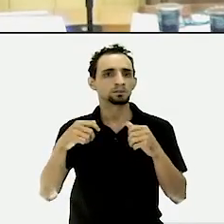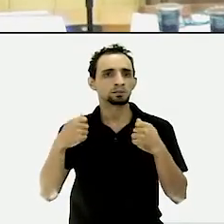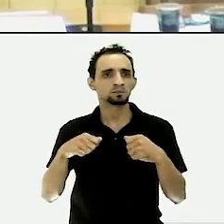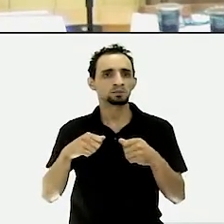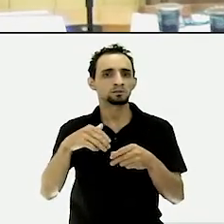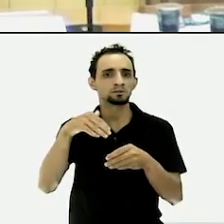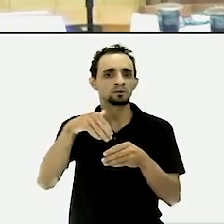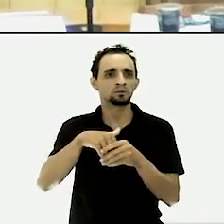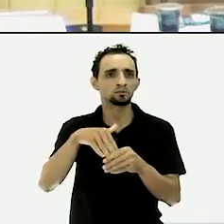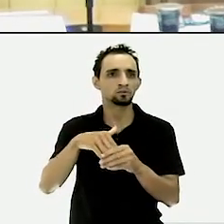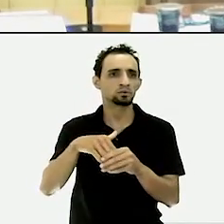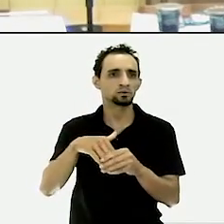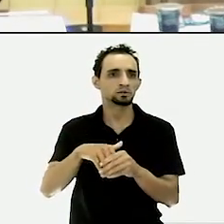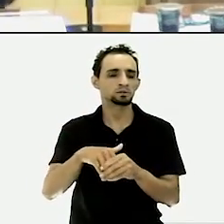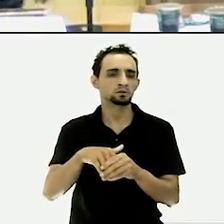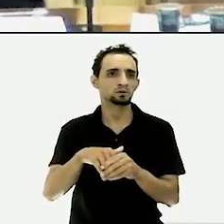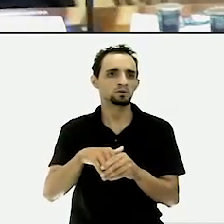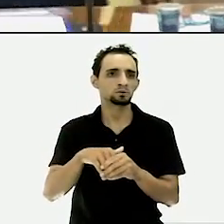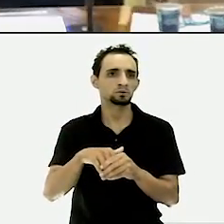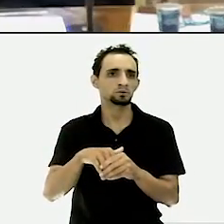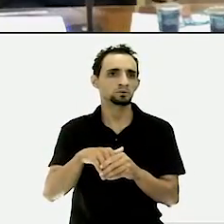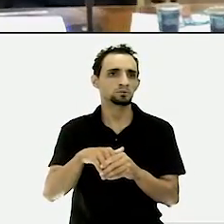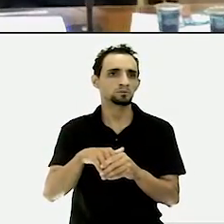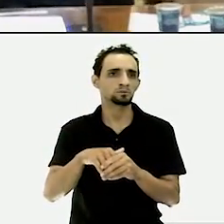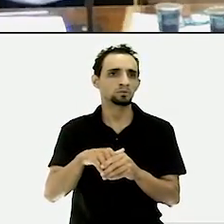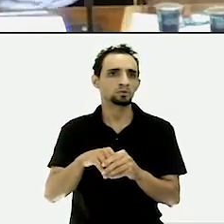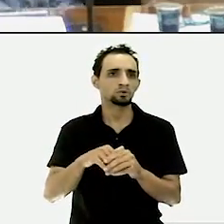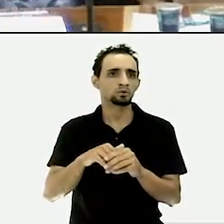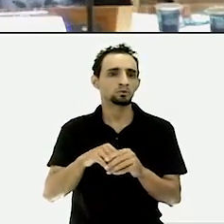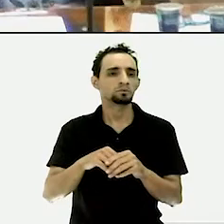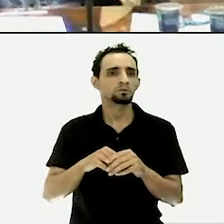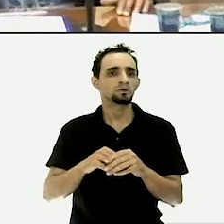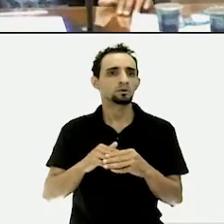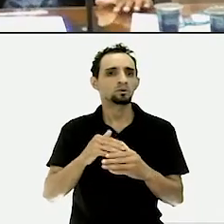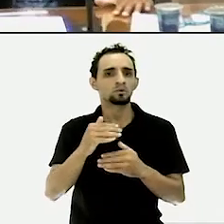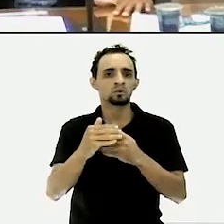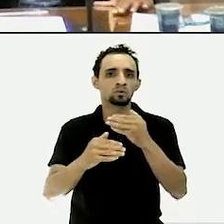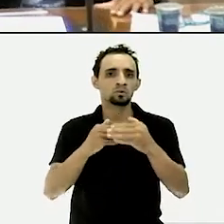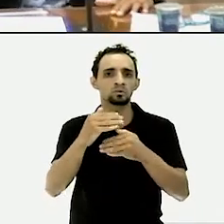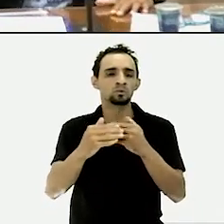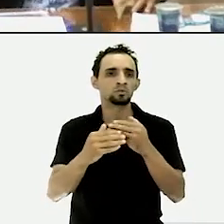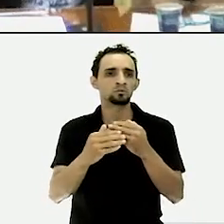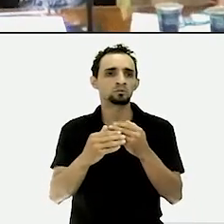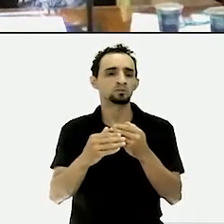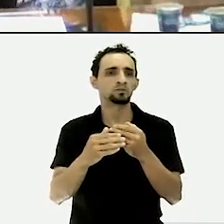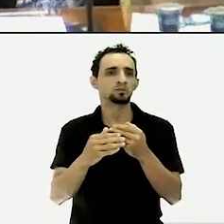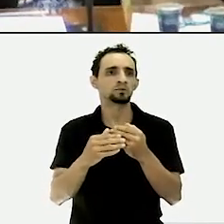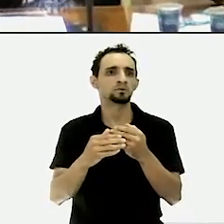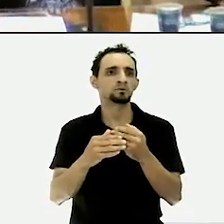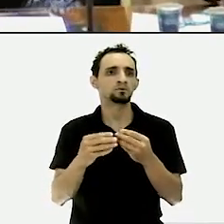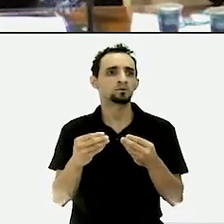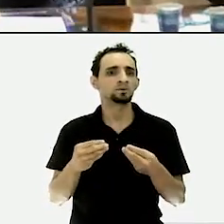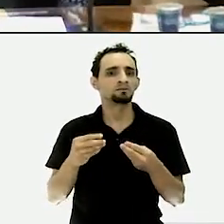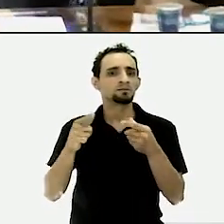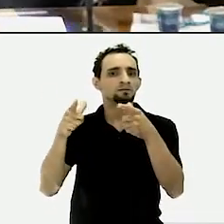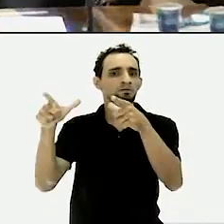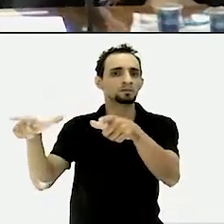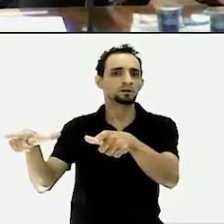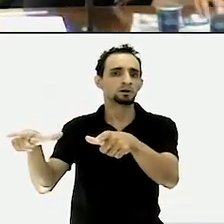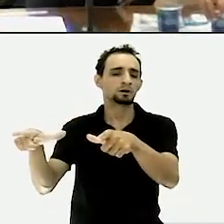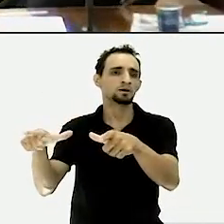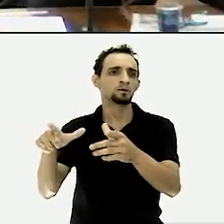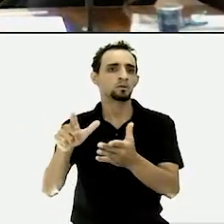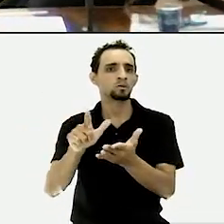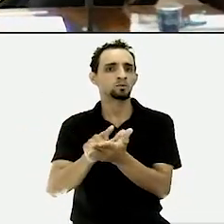esse projeto, quanto também o orçamento do ano que vem. Então, nós temos aí vários dias para estudar o orçamento,